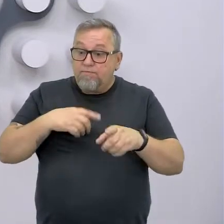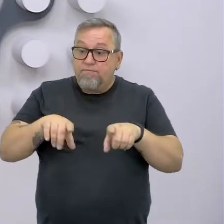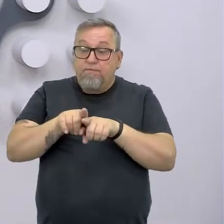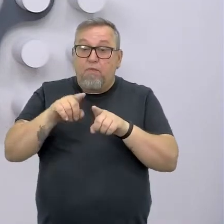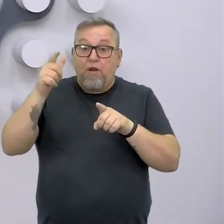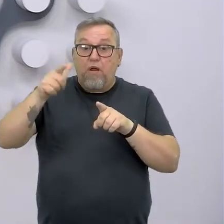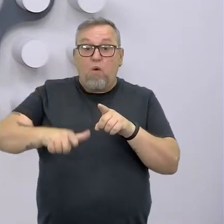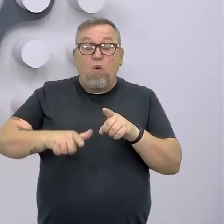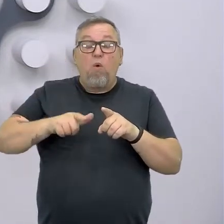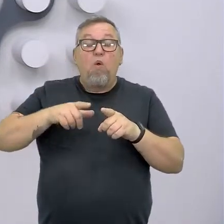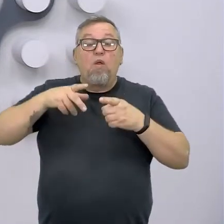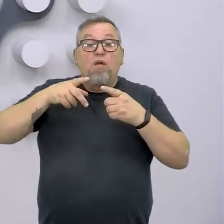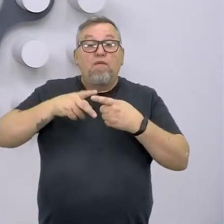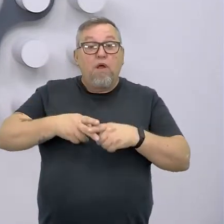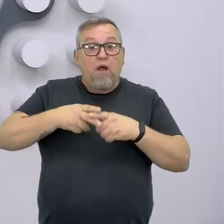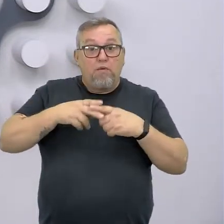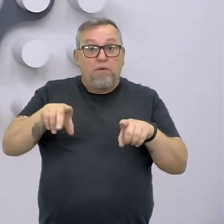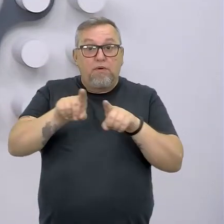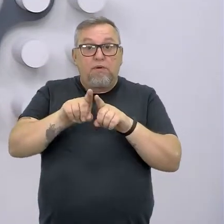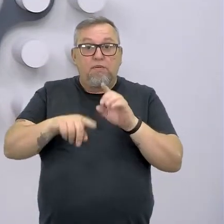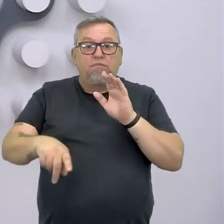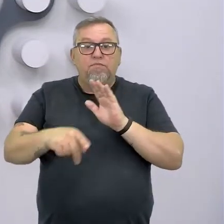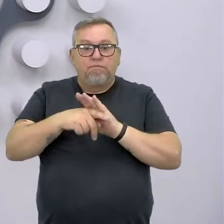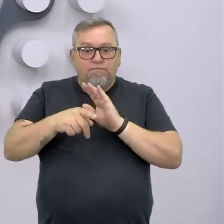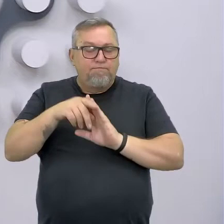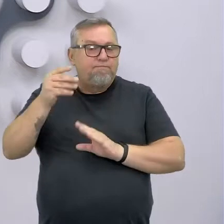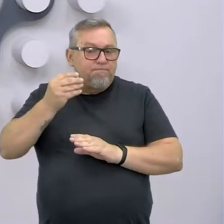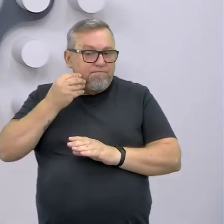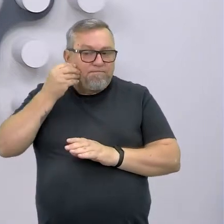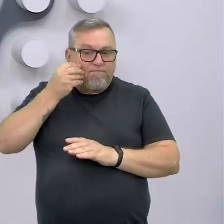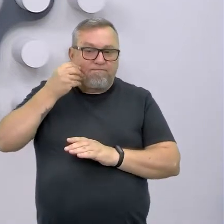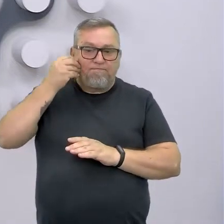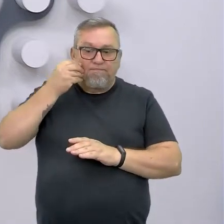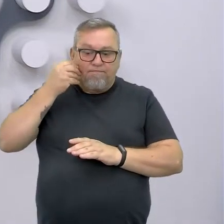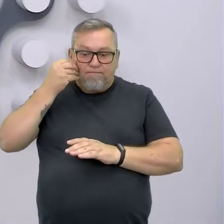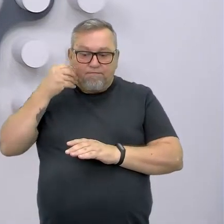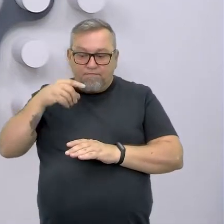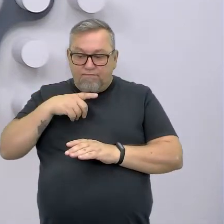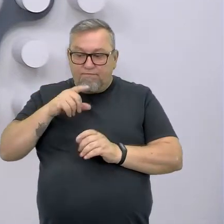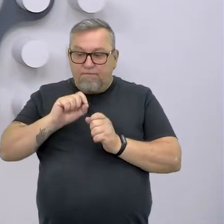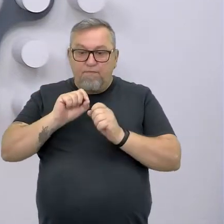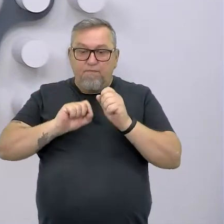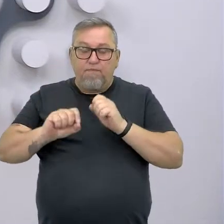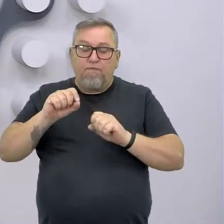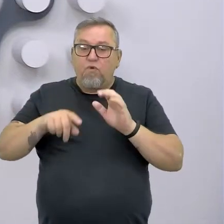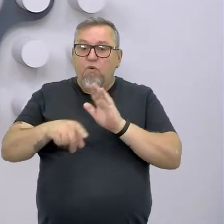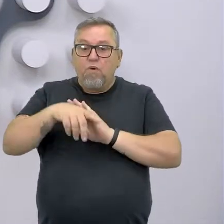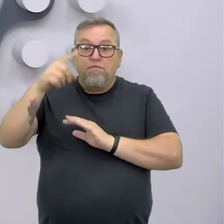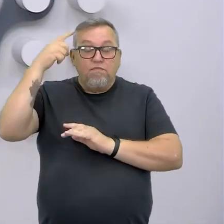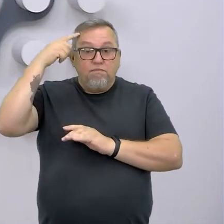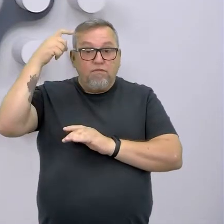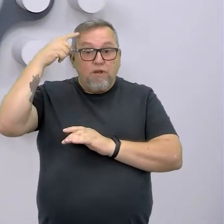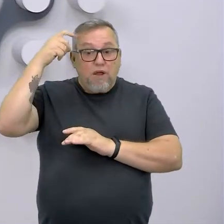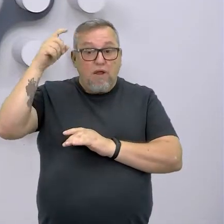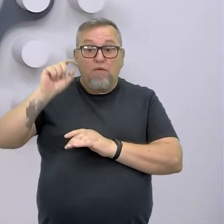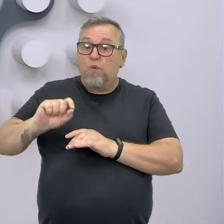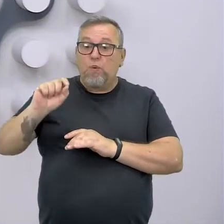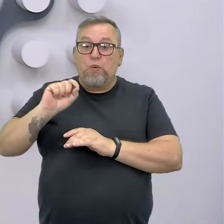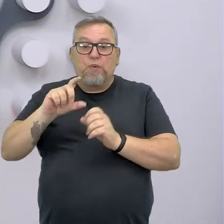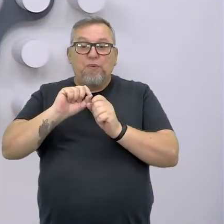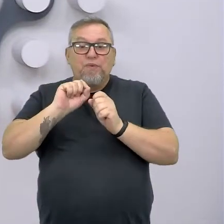a outra ferramenta seria então essa dos experimentos, que tem a ver com essas ideias